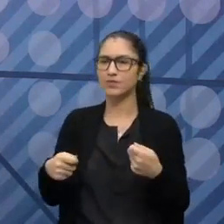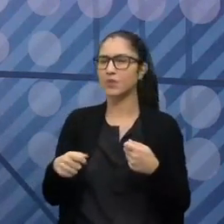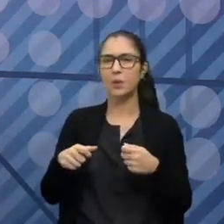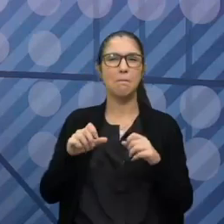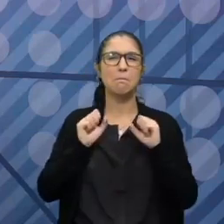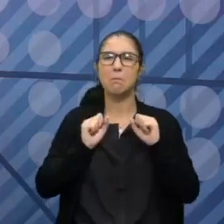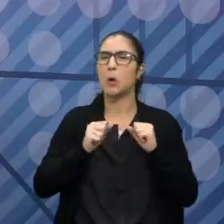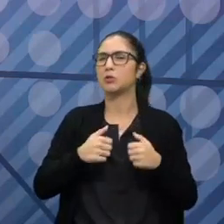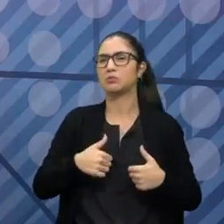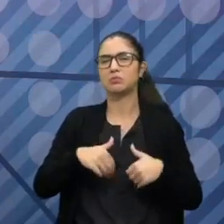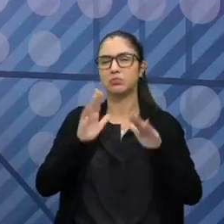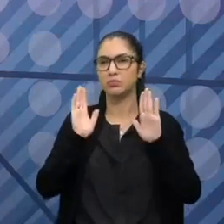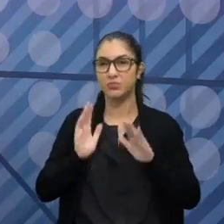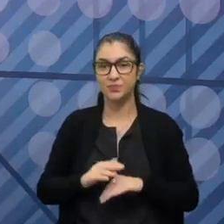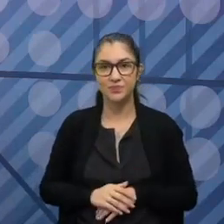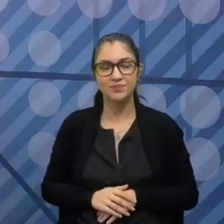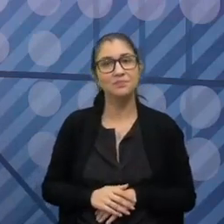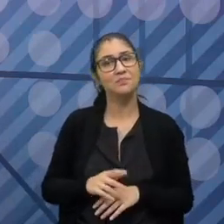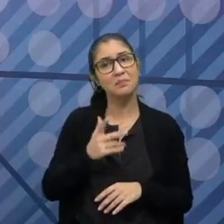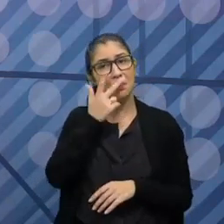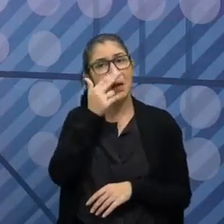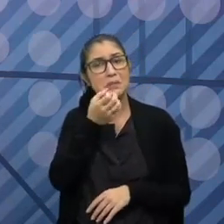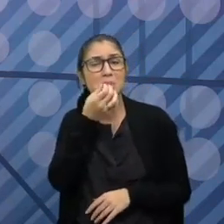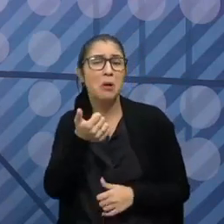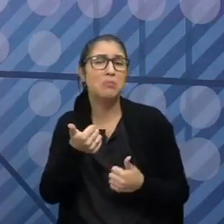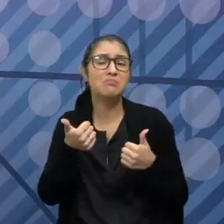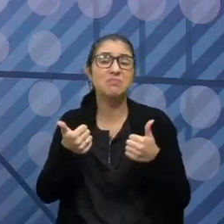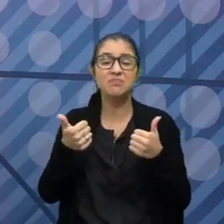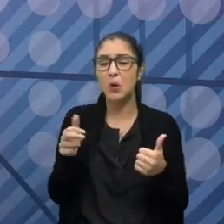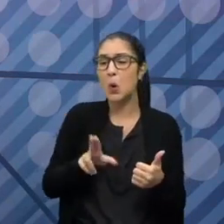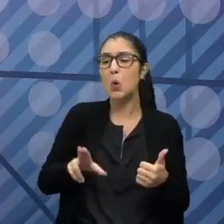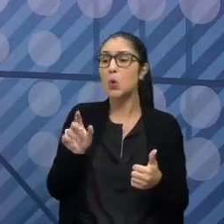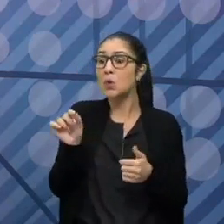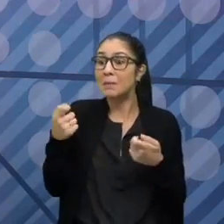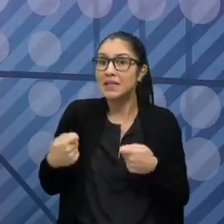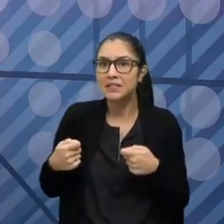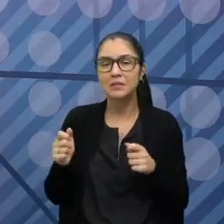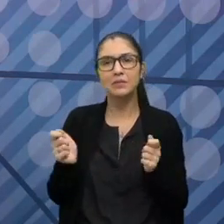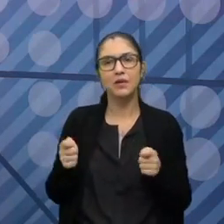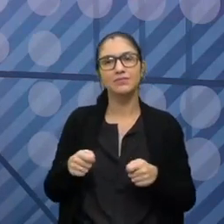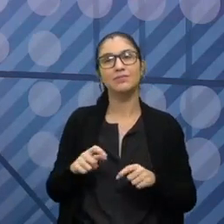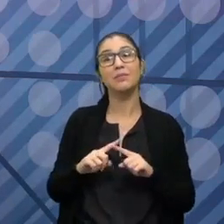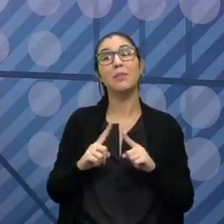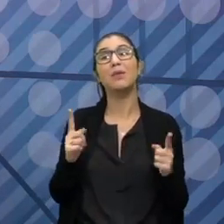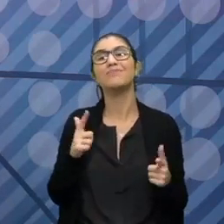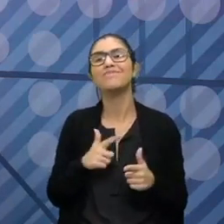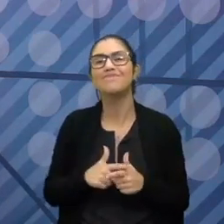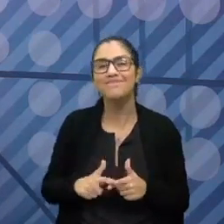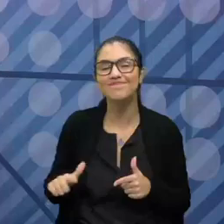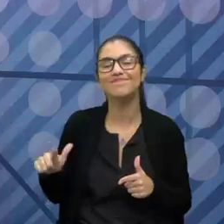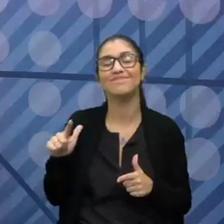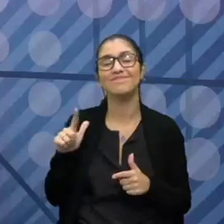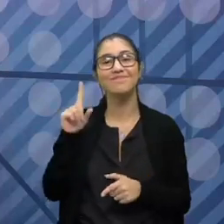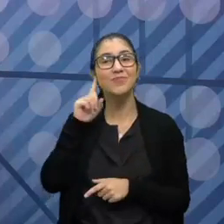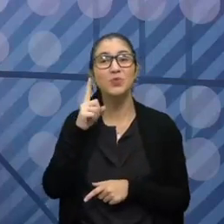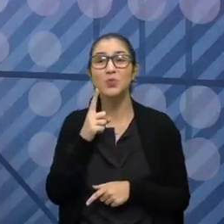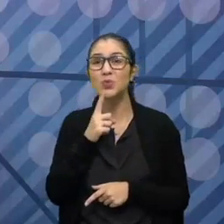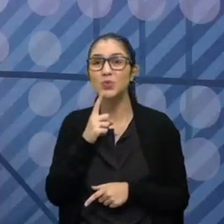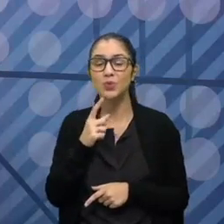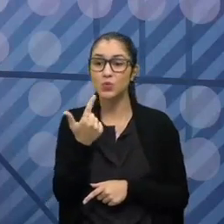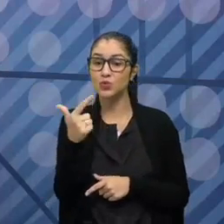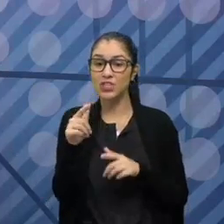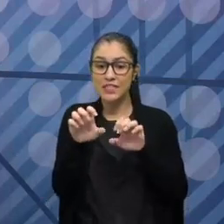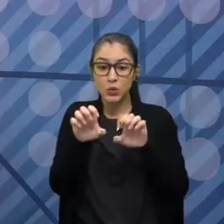alternativas. Parece bom, não parece? Usa o que precisa. Mas o problema é que o surdo não criava